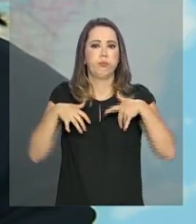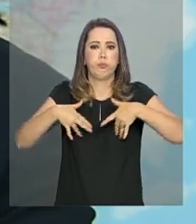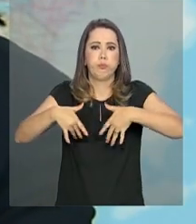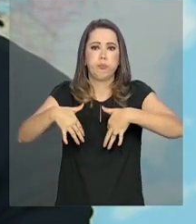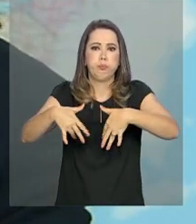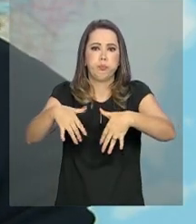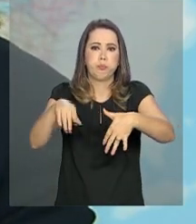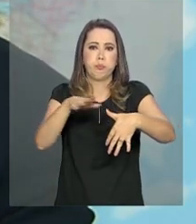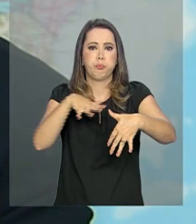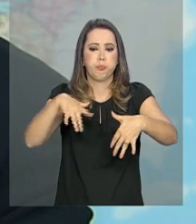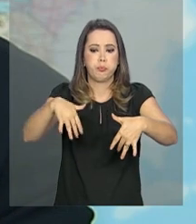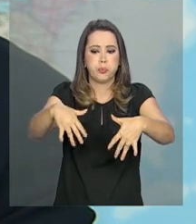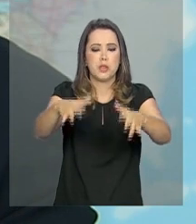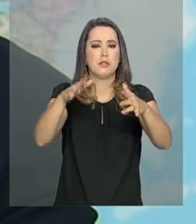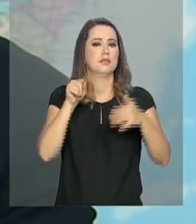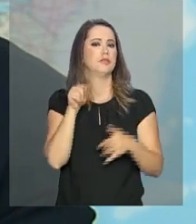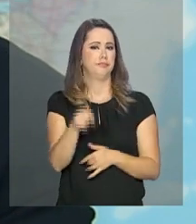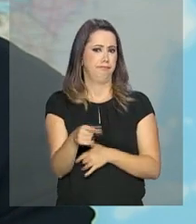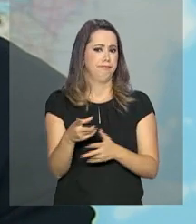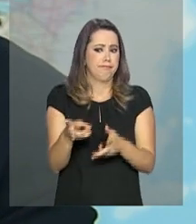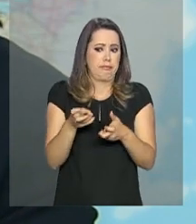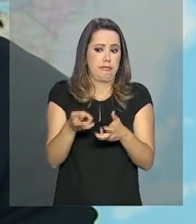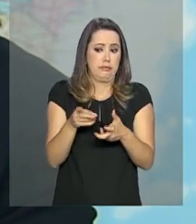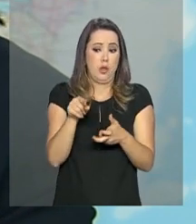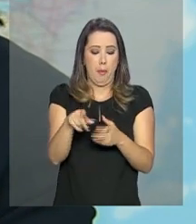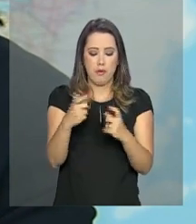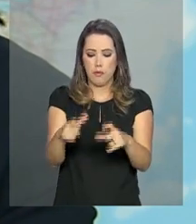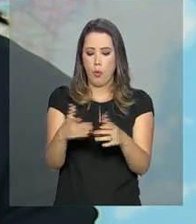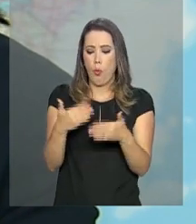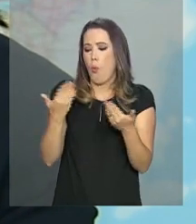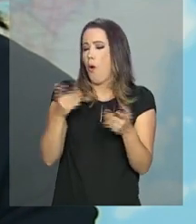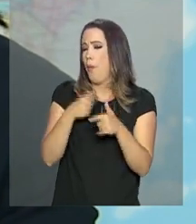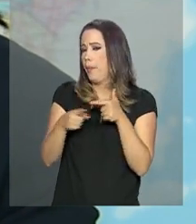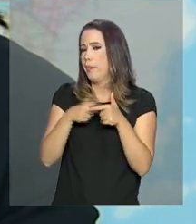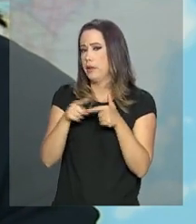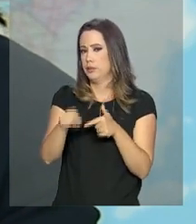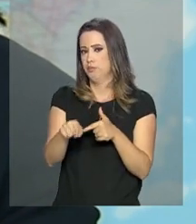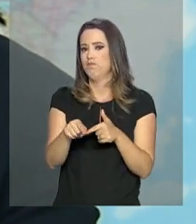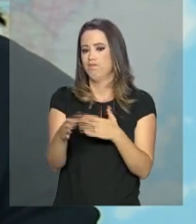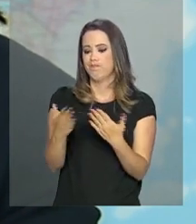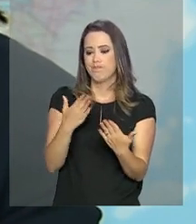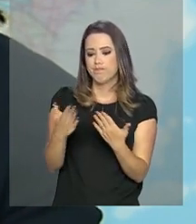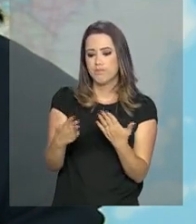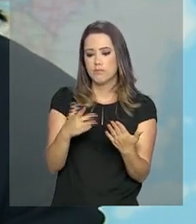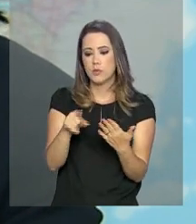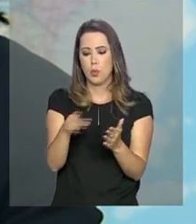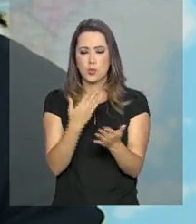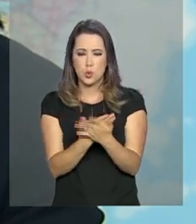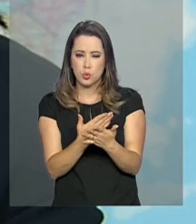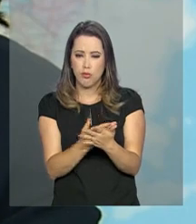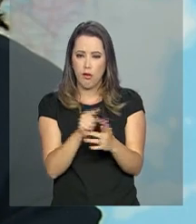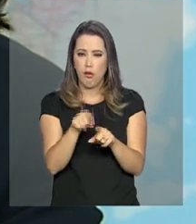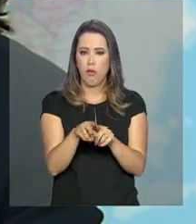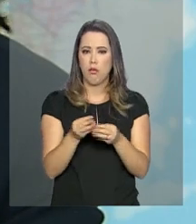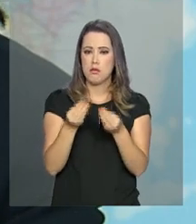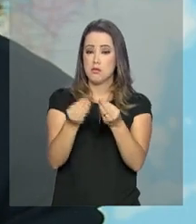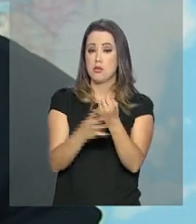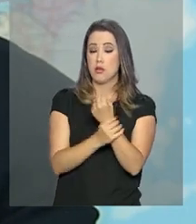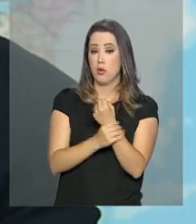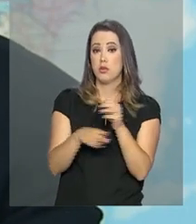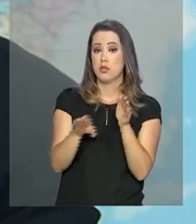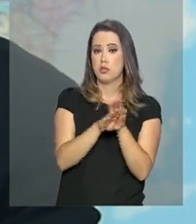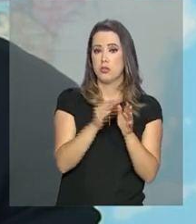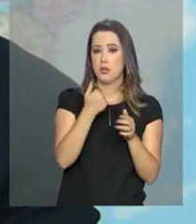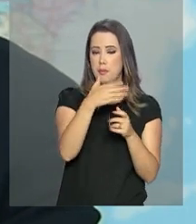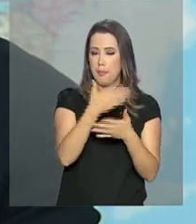consegue e é localizar e identificar o problema é uma forma de você assegurar que aquele alimento chegue